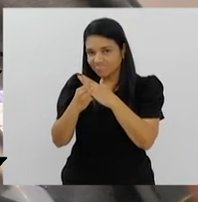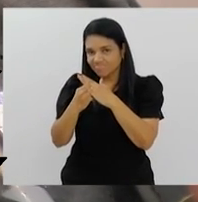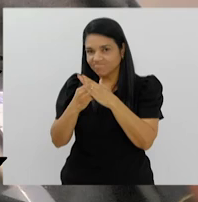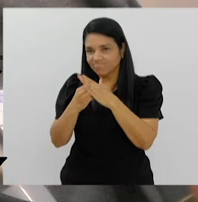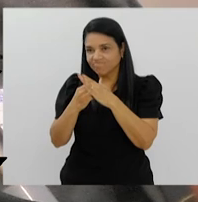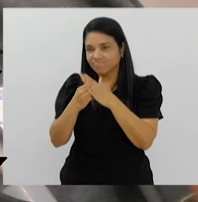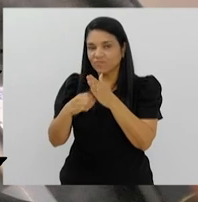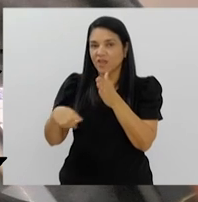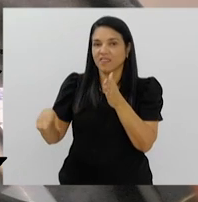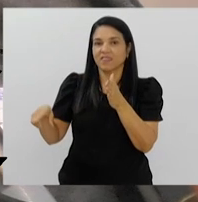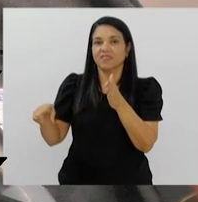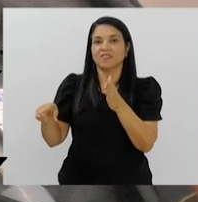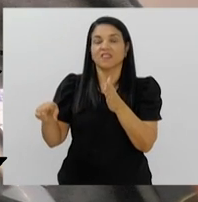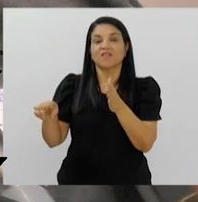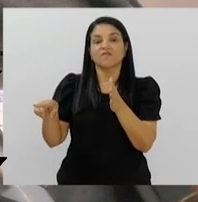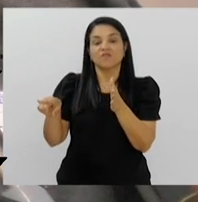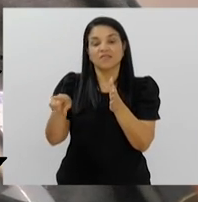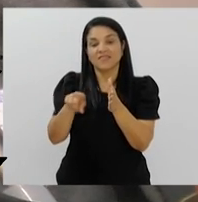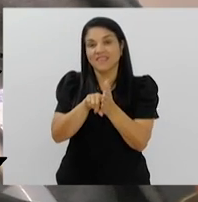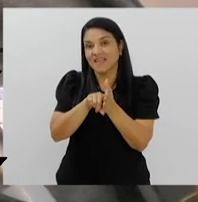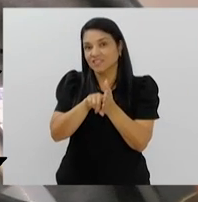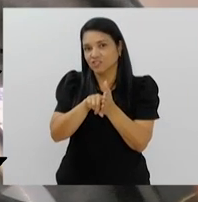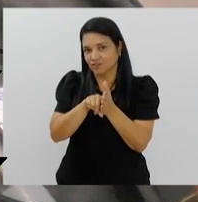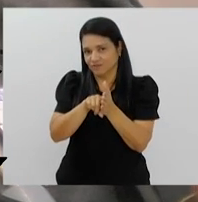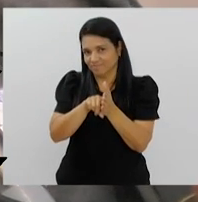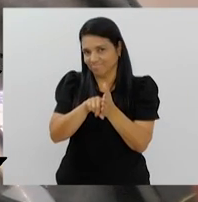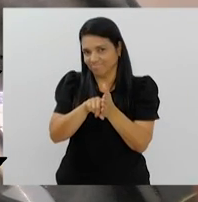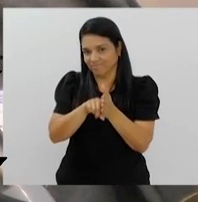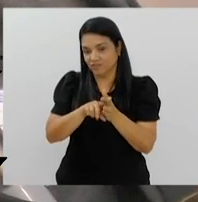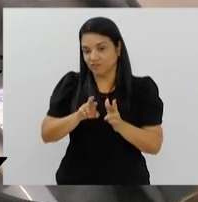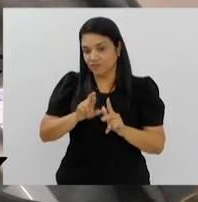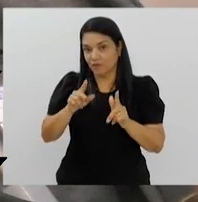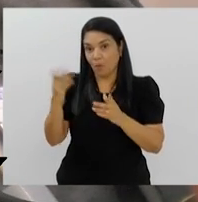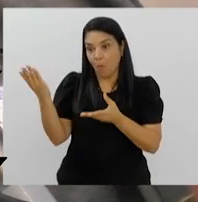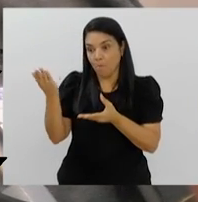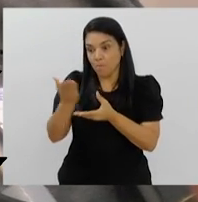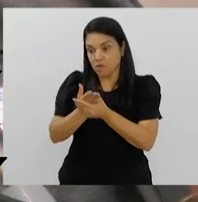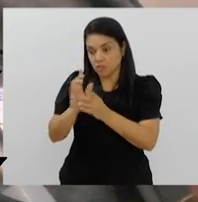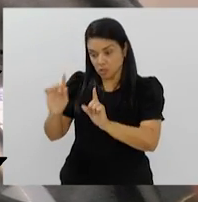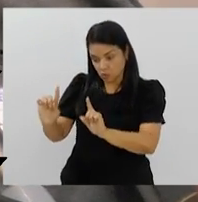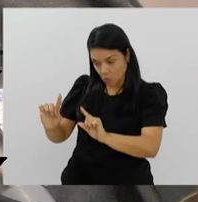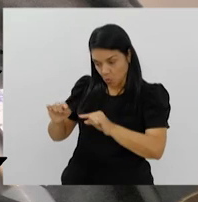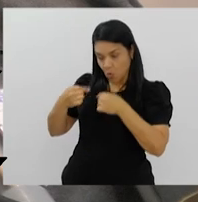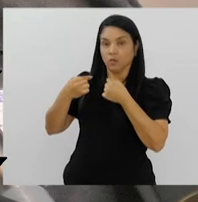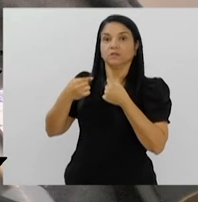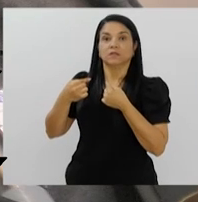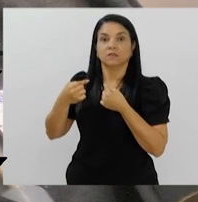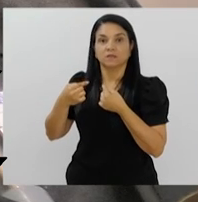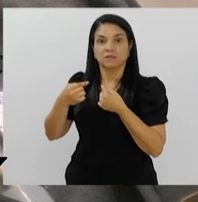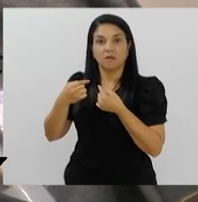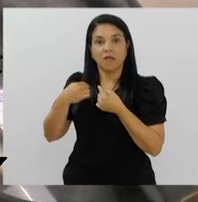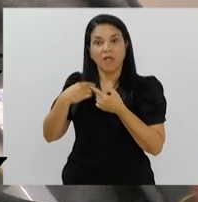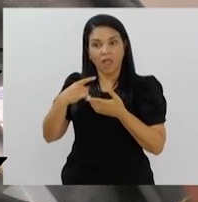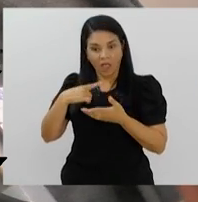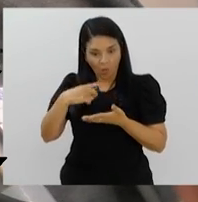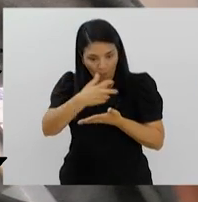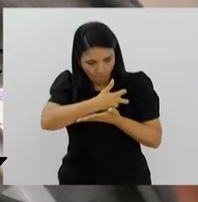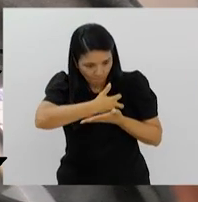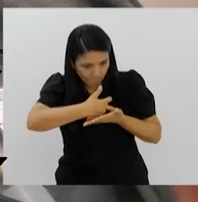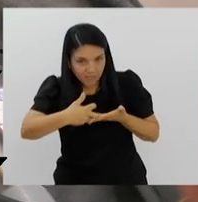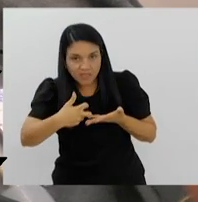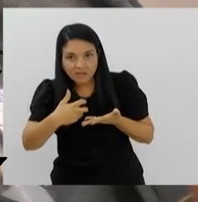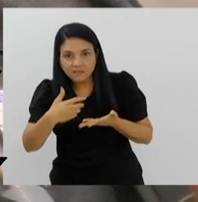negativa foi um processo contra mim como se eu devesse ser penalizado por